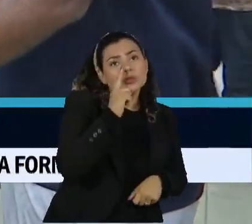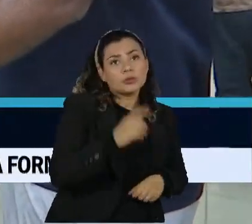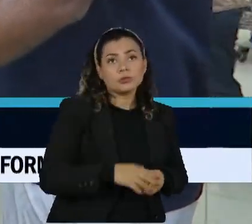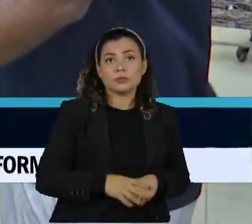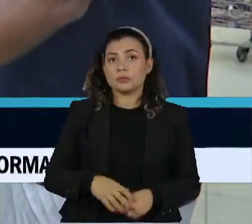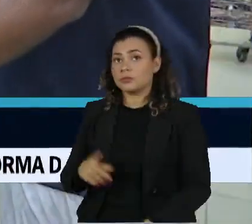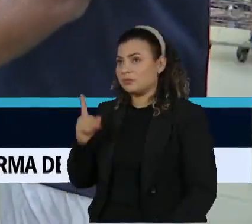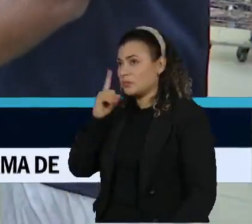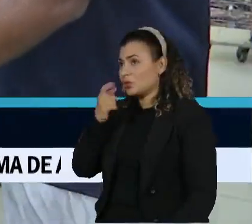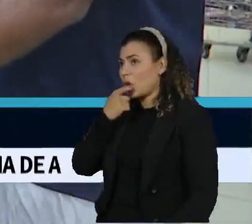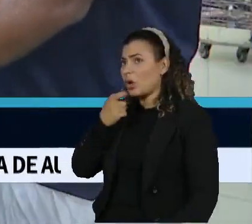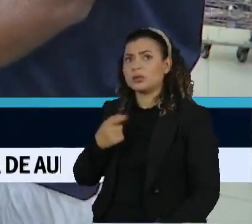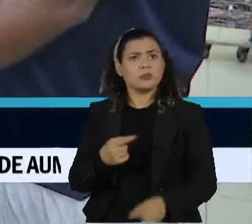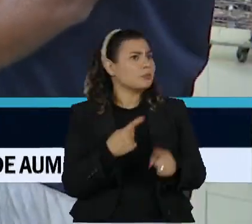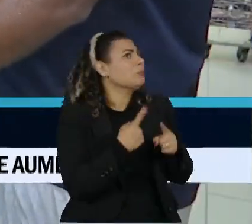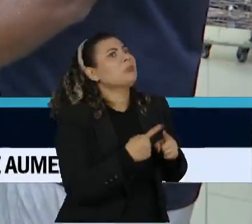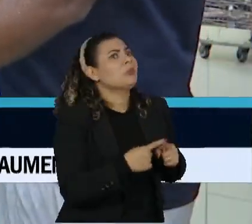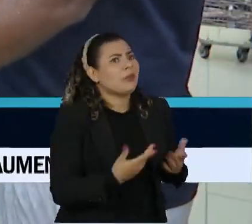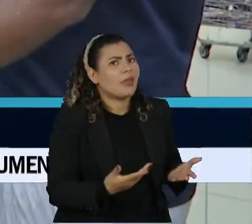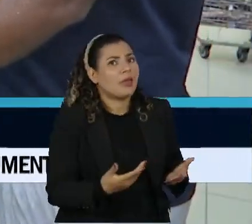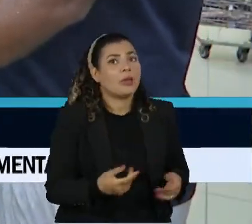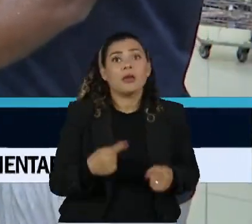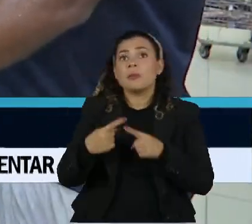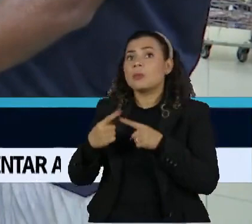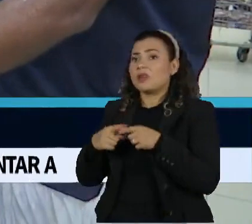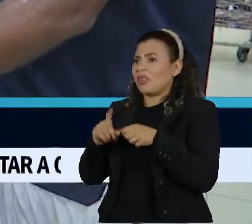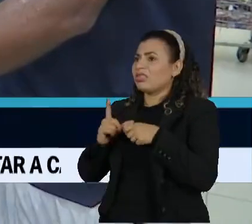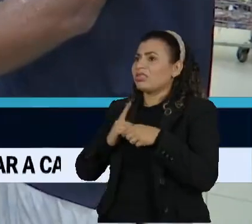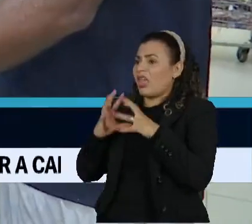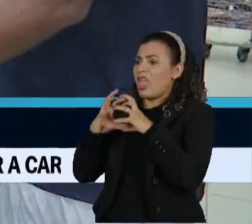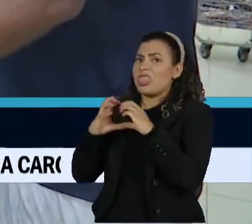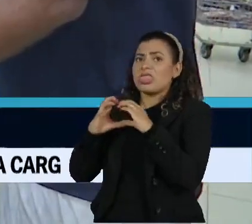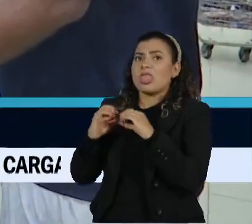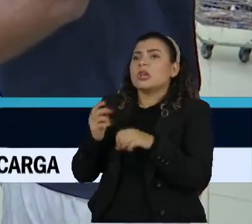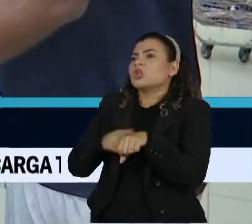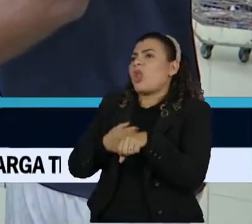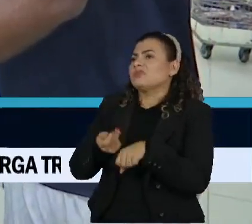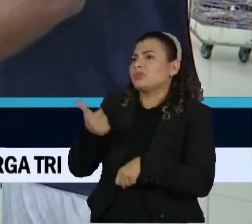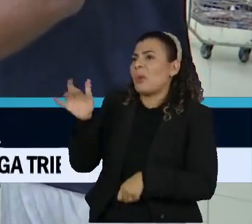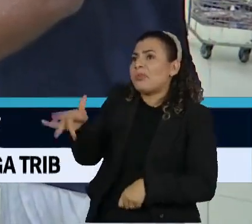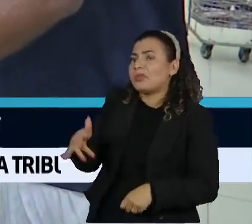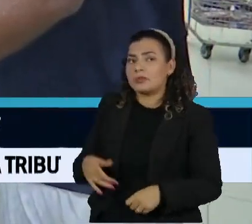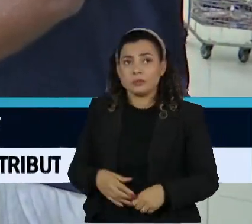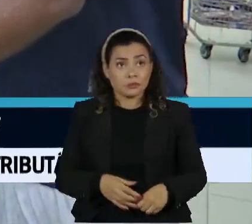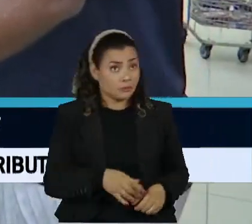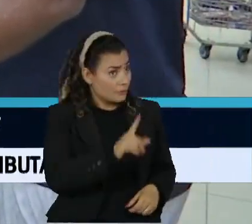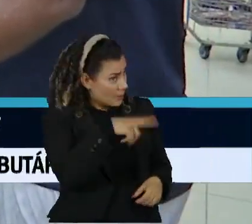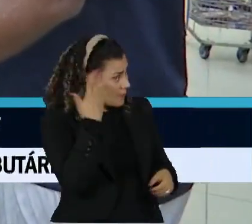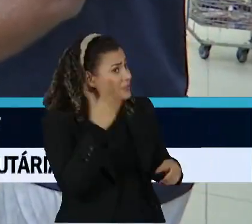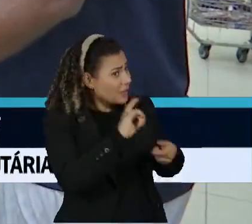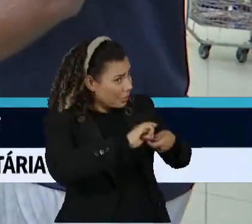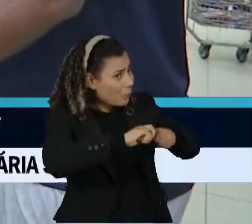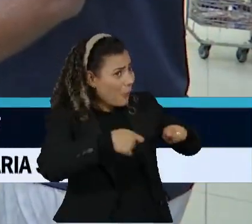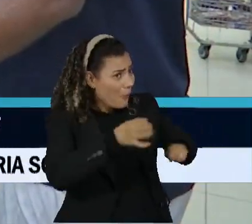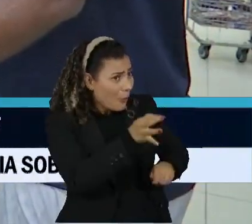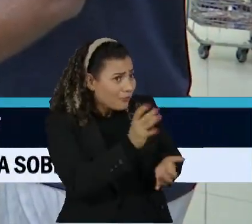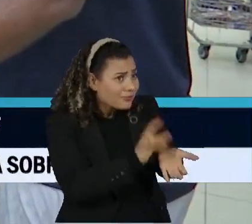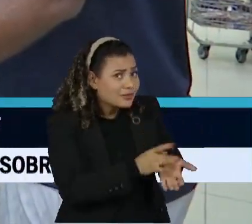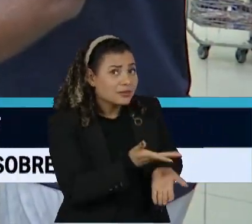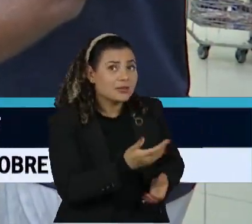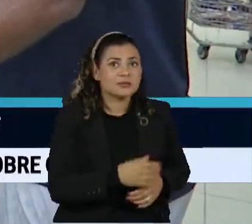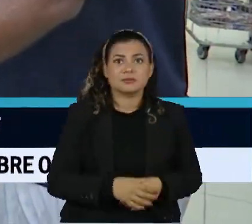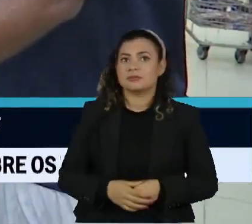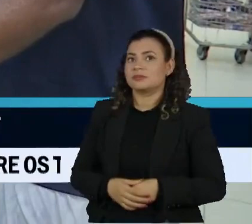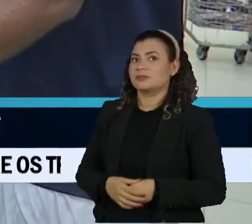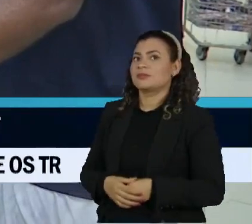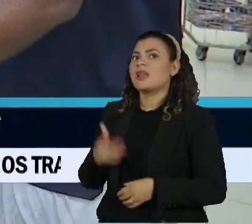Biscoito. Por quê? Por causa da casquinha e porque não tem muito chocolate. Mas era um bombom. Ah, eu acho que